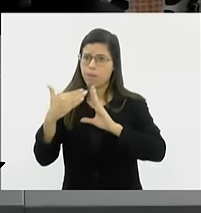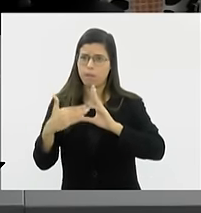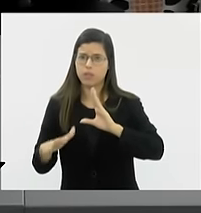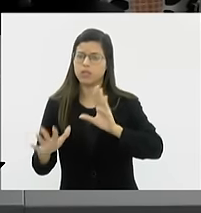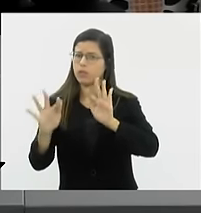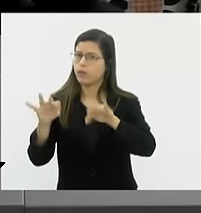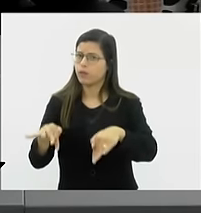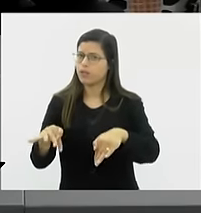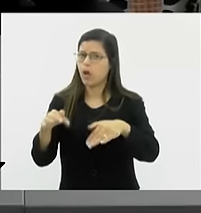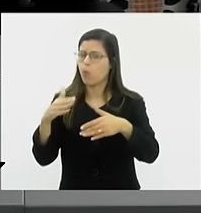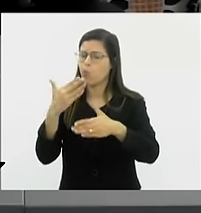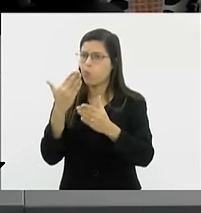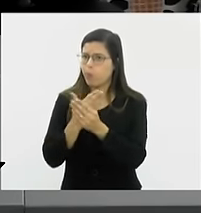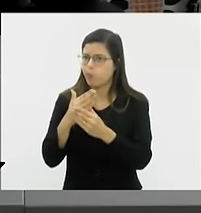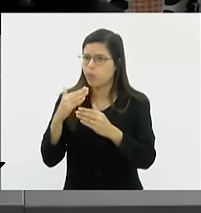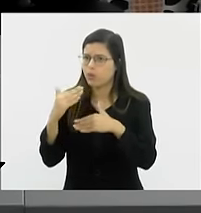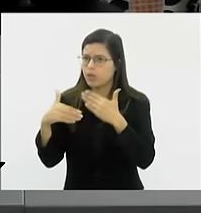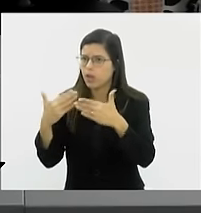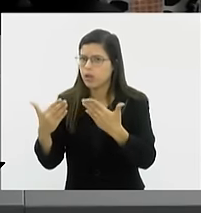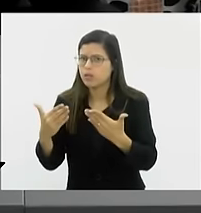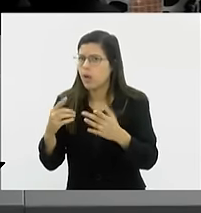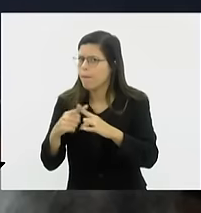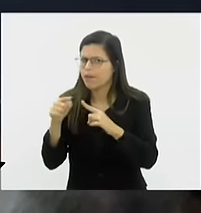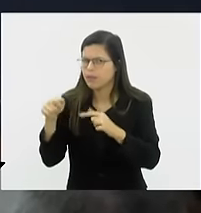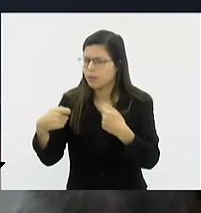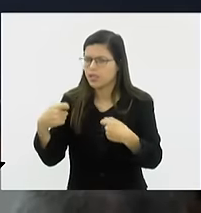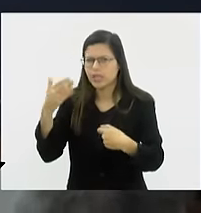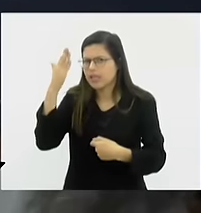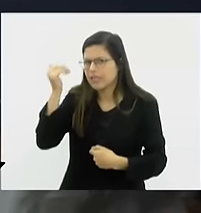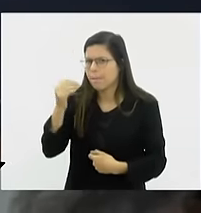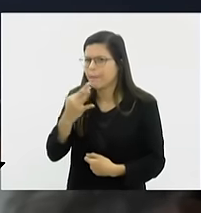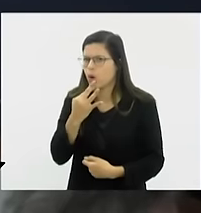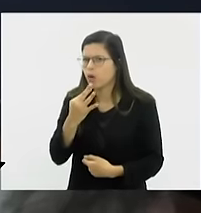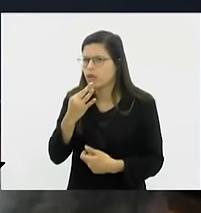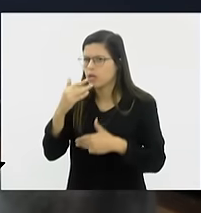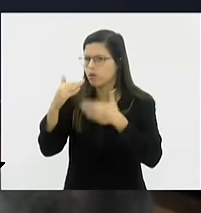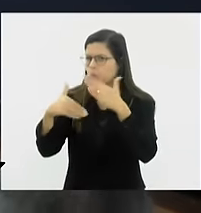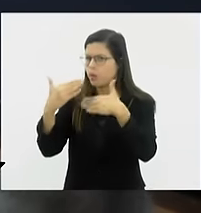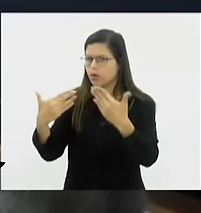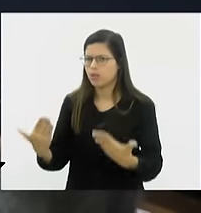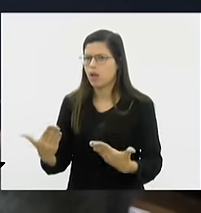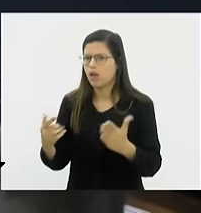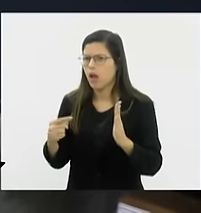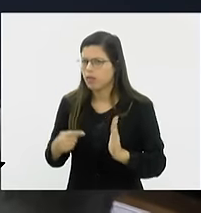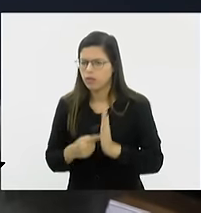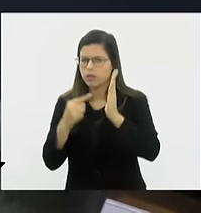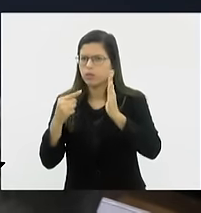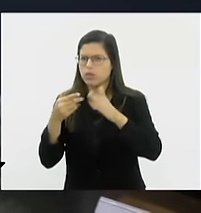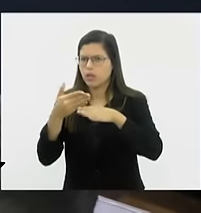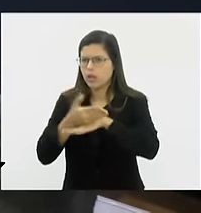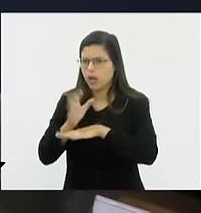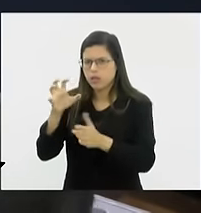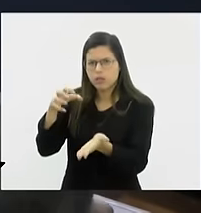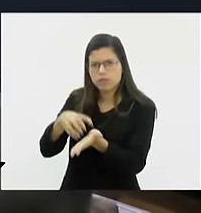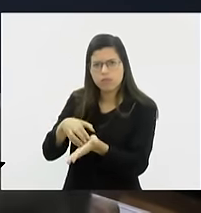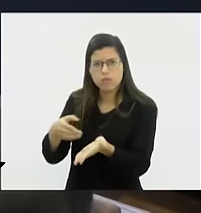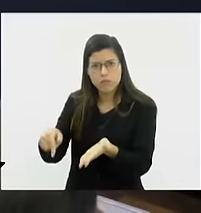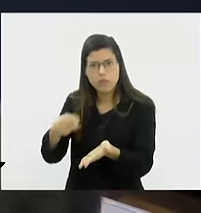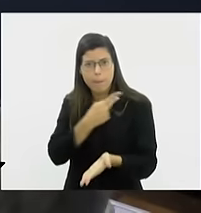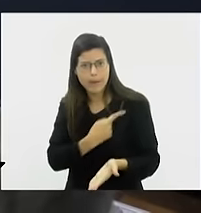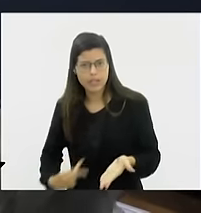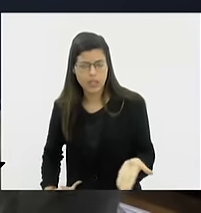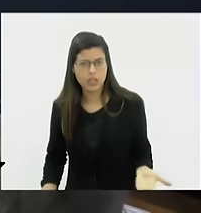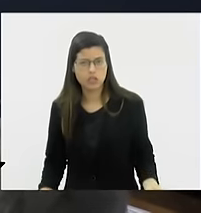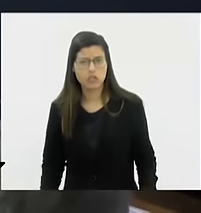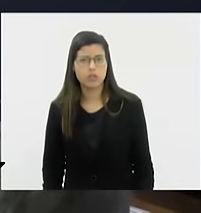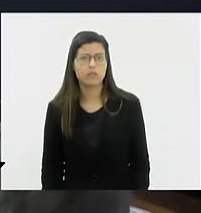apuração, apuração. Mas você tem que saber o que ela está fazendo. Tem que saber os processos que tramitam. Tem que saber as denúncias que entram no órgão. O senhor é presidente. Como eu falei para o